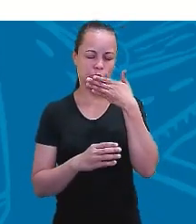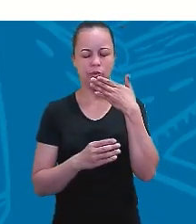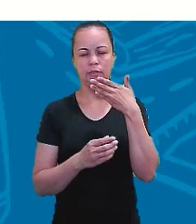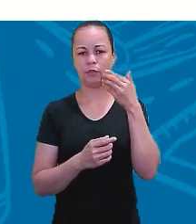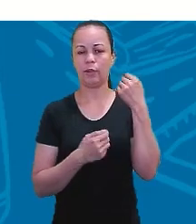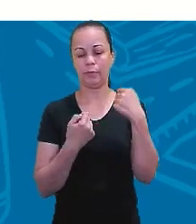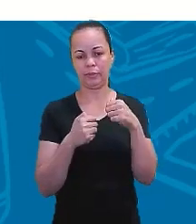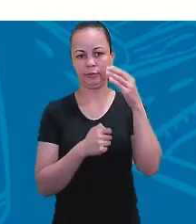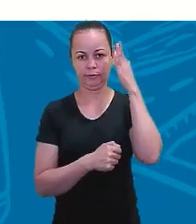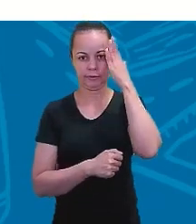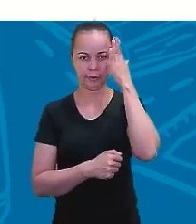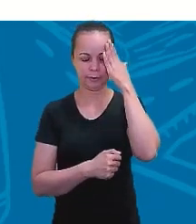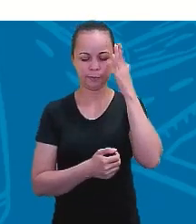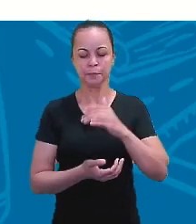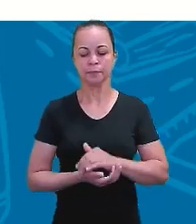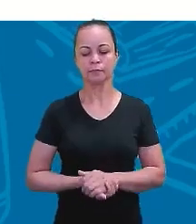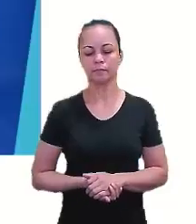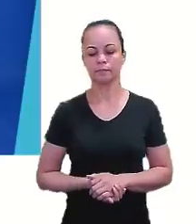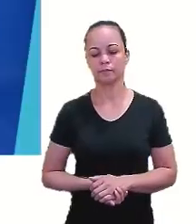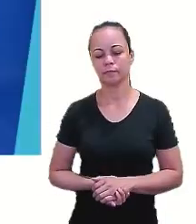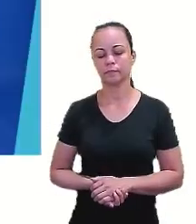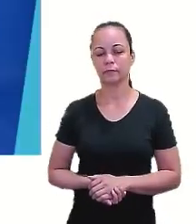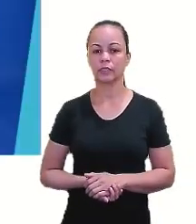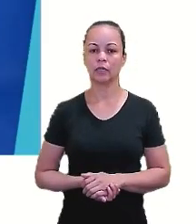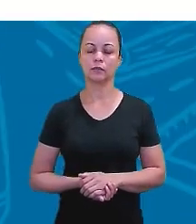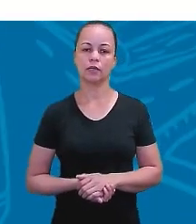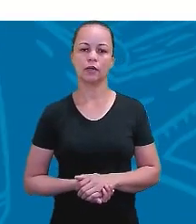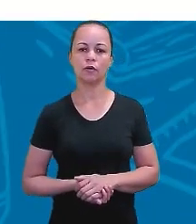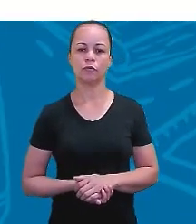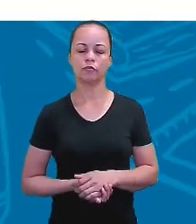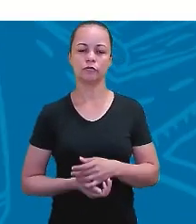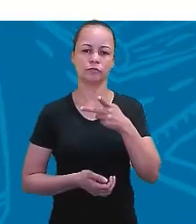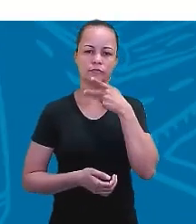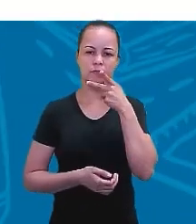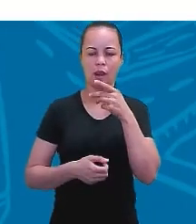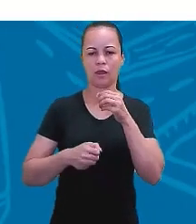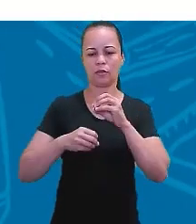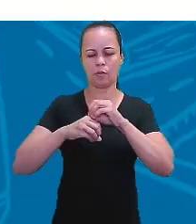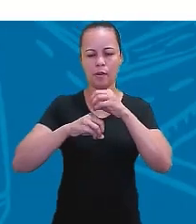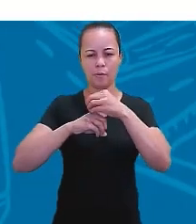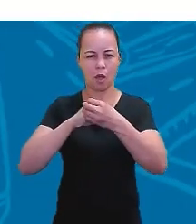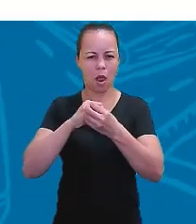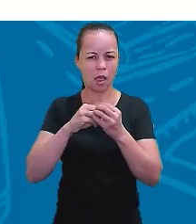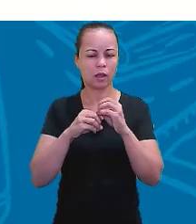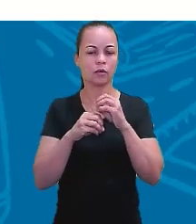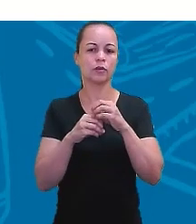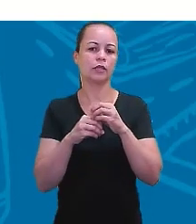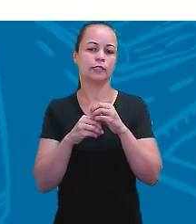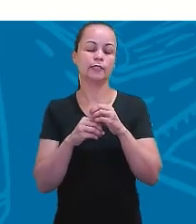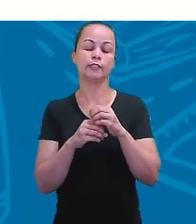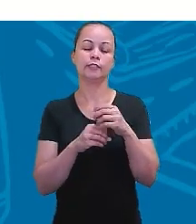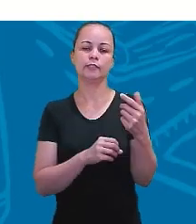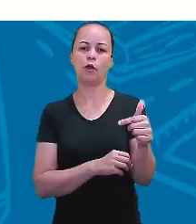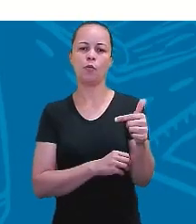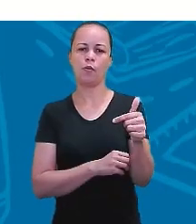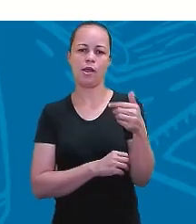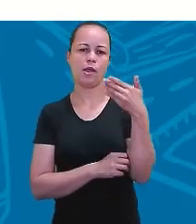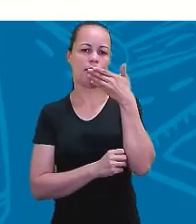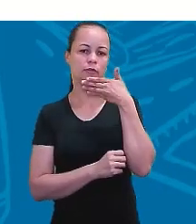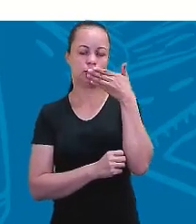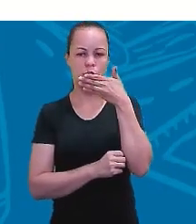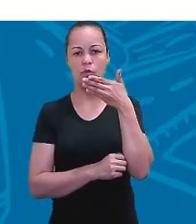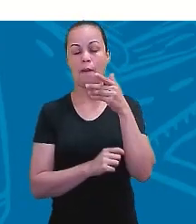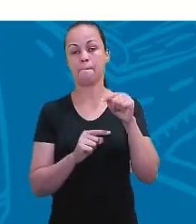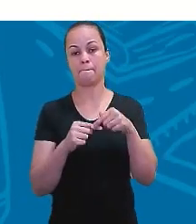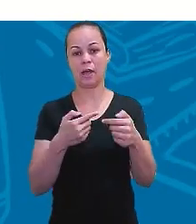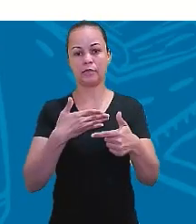isso. Agora é interessante, eu vou falar aqui de uma molécula que ele não é açúcar, mas o papel dele, a função